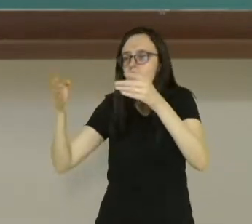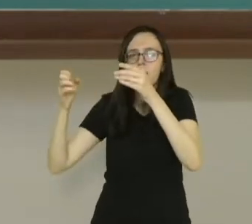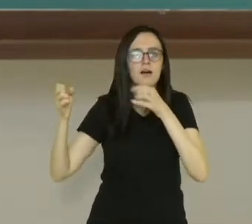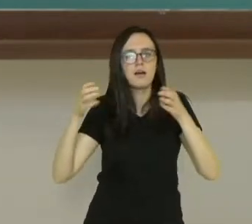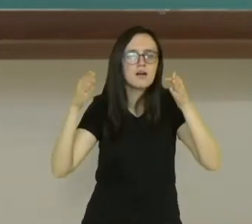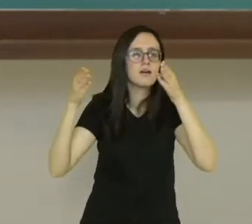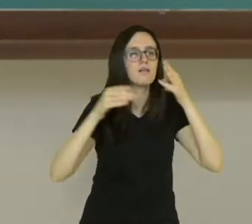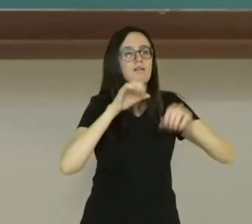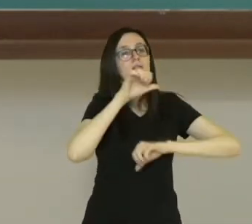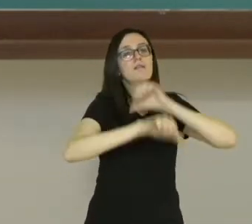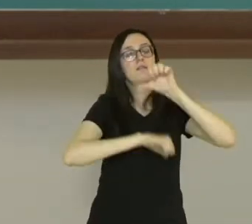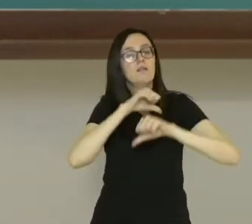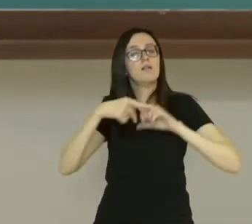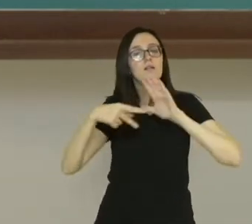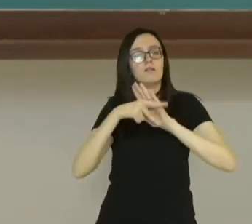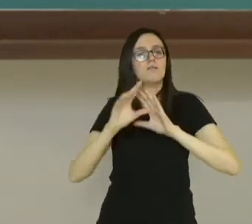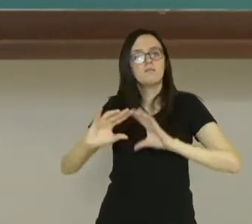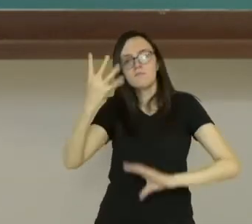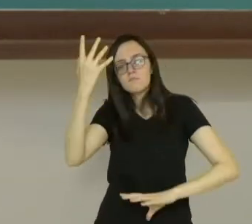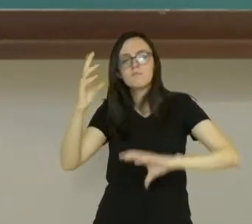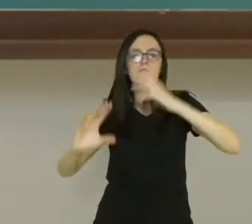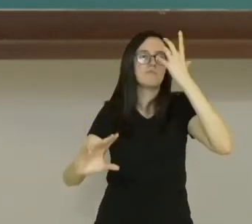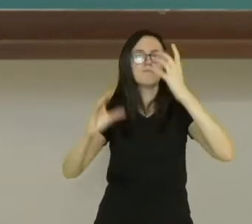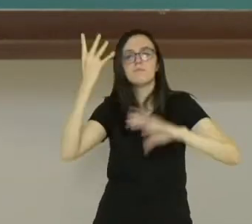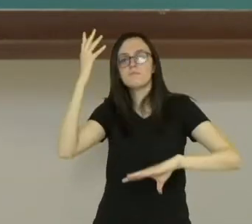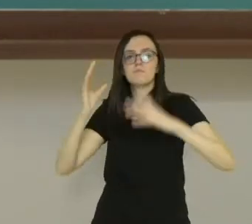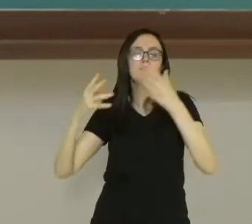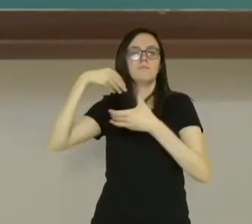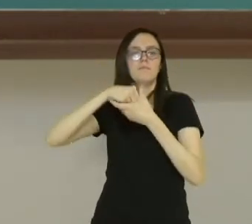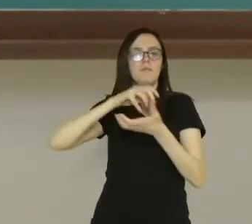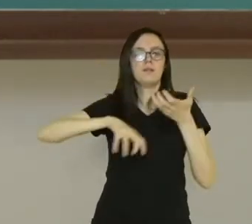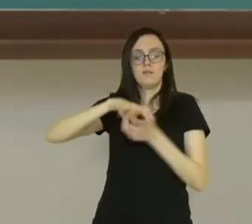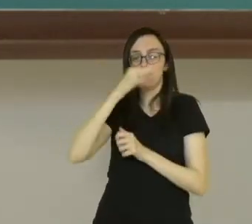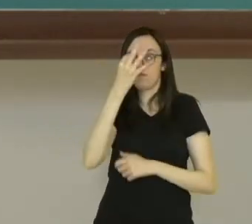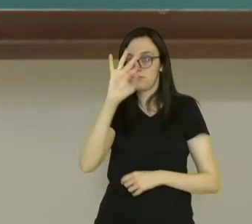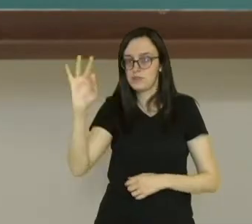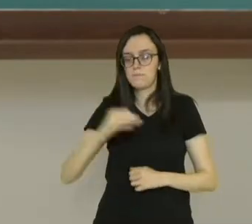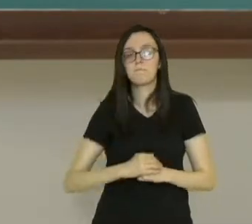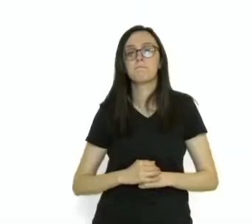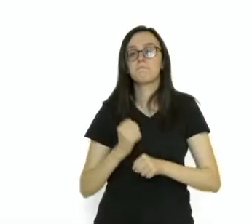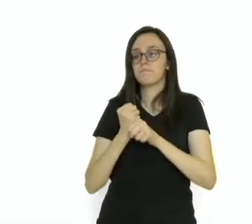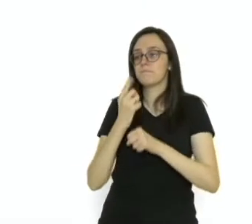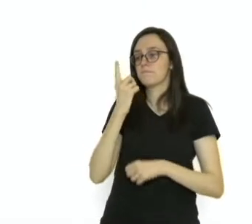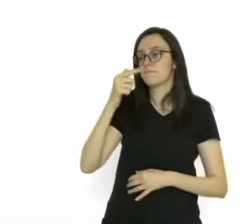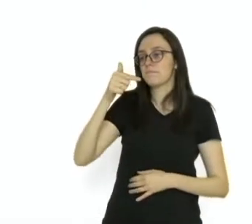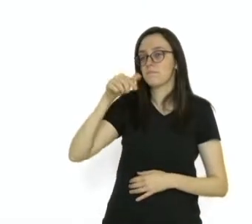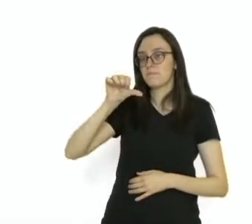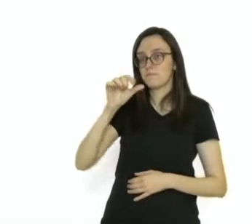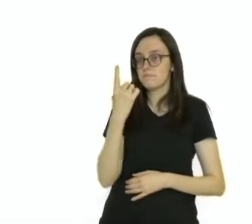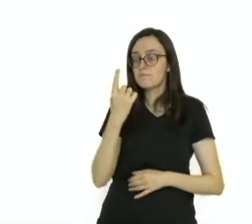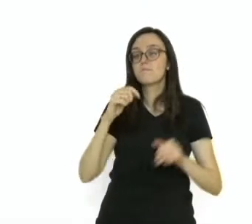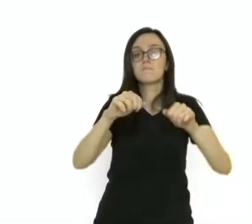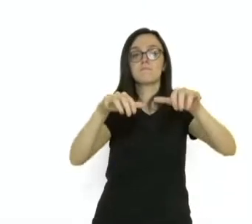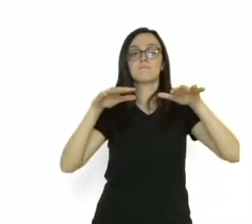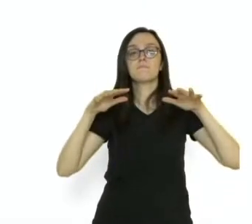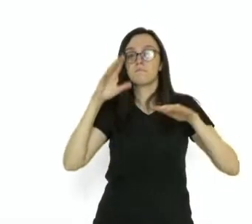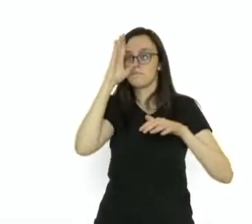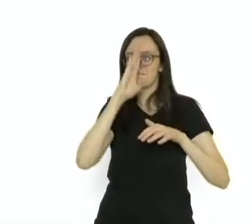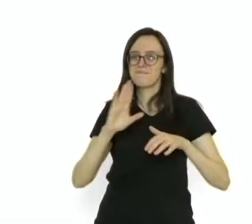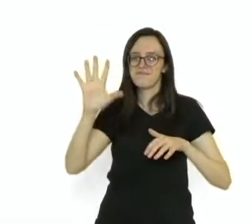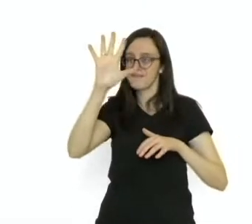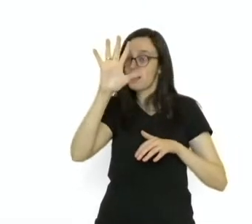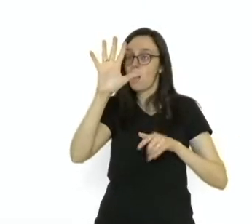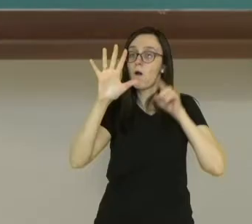dessas transformações que vão rolando ali na Revolução Francesa. Em 1791, a Assembleia Nacional, que era